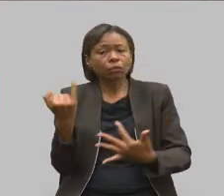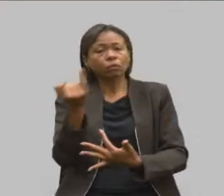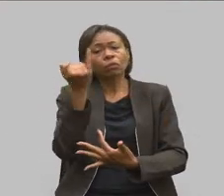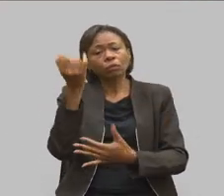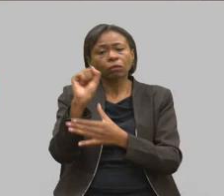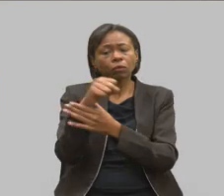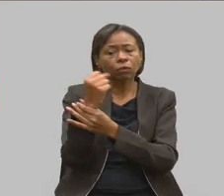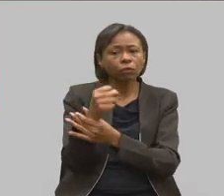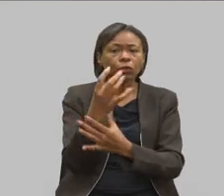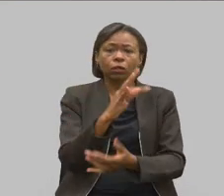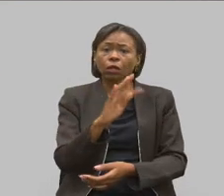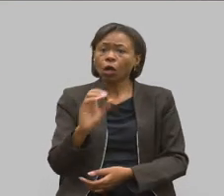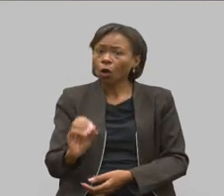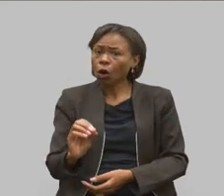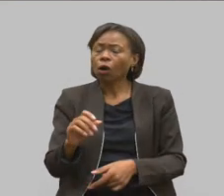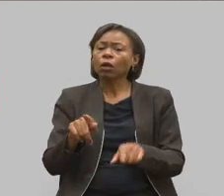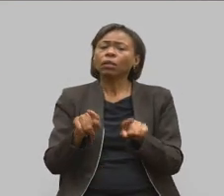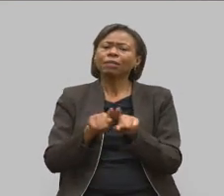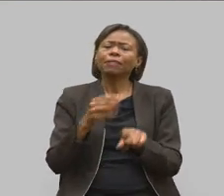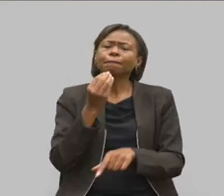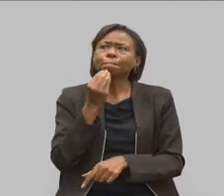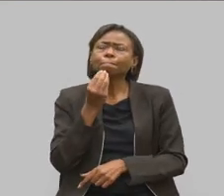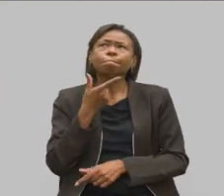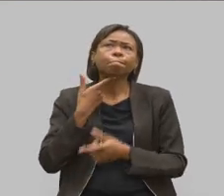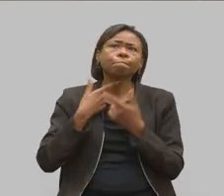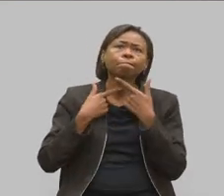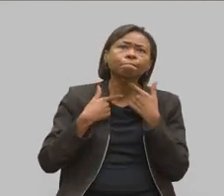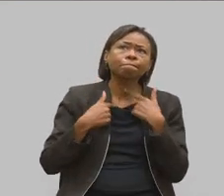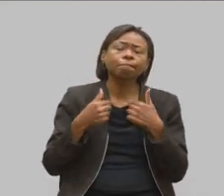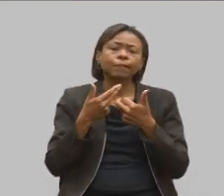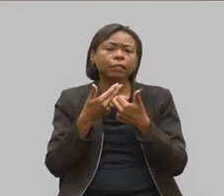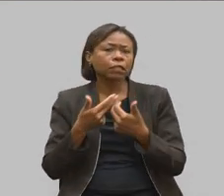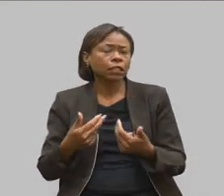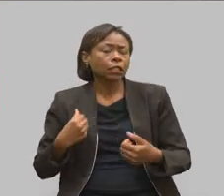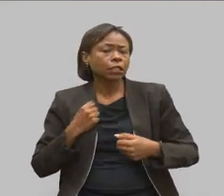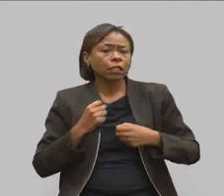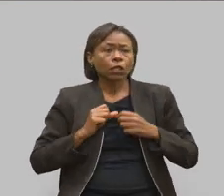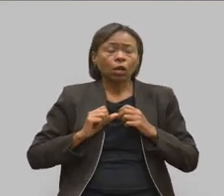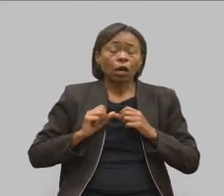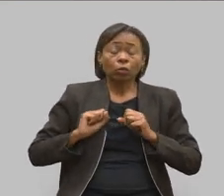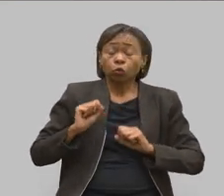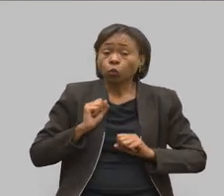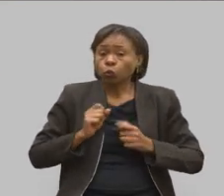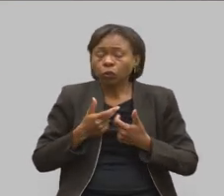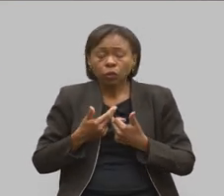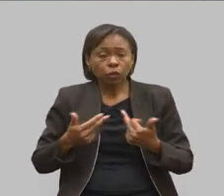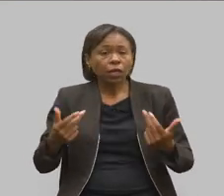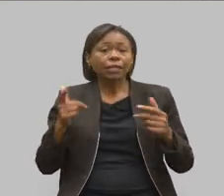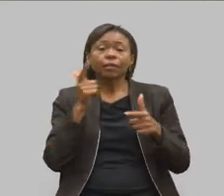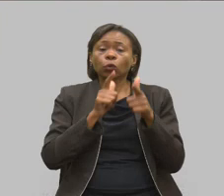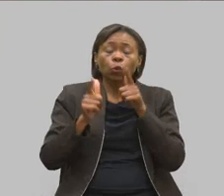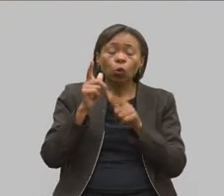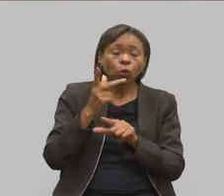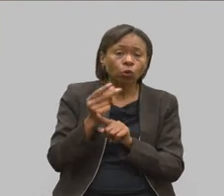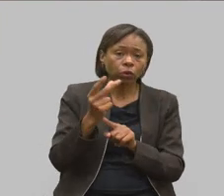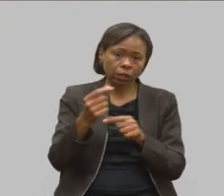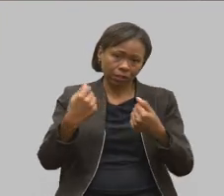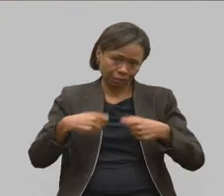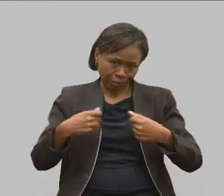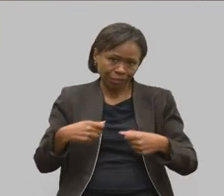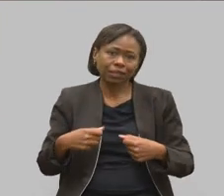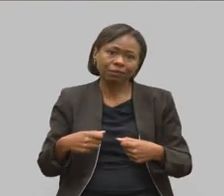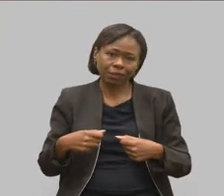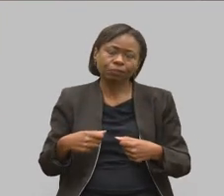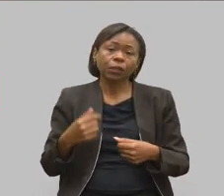ocupacional dos anseios das angústias e das conquistas que precisam ser realizadas no dia a dia então eu quando